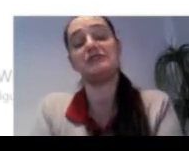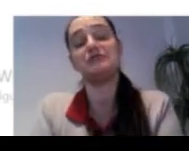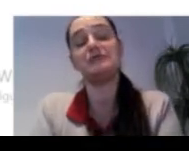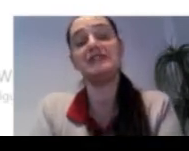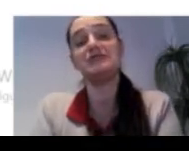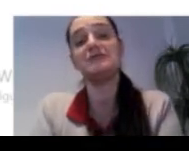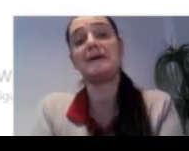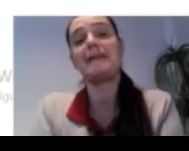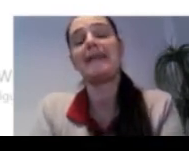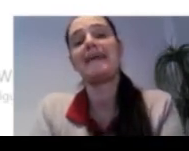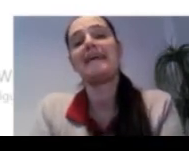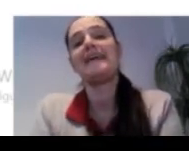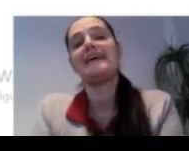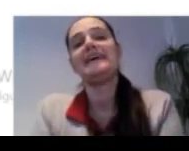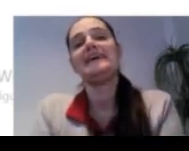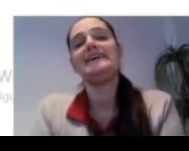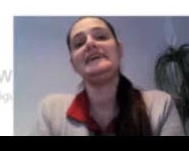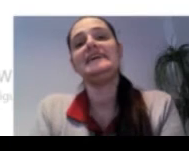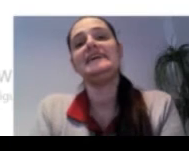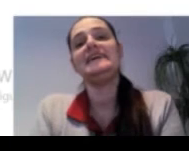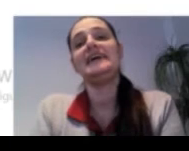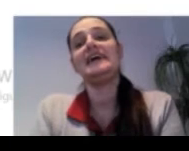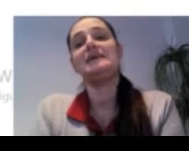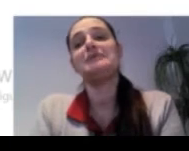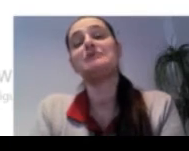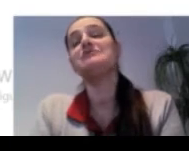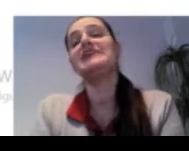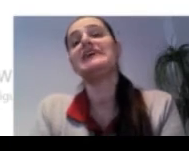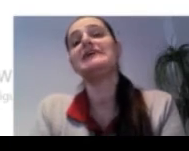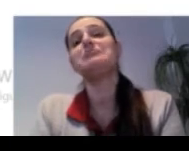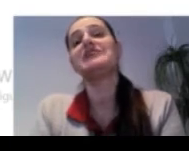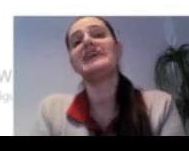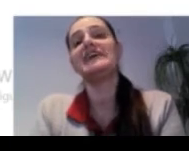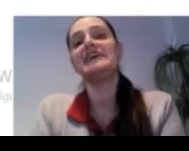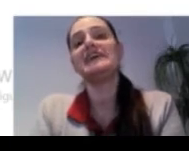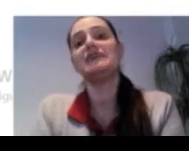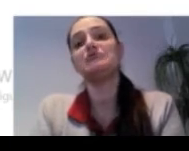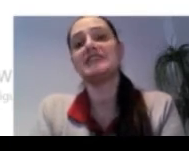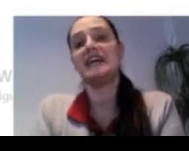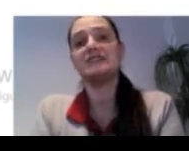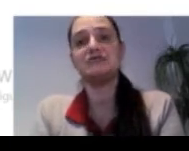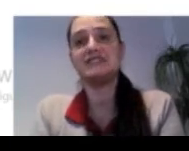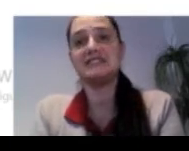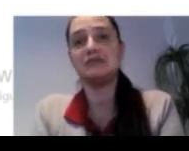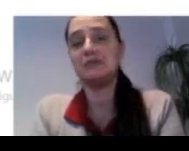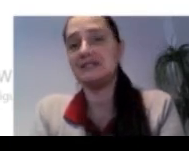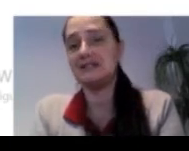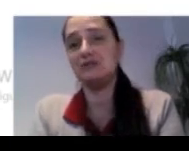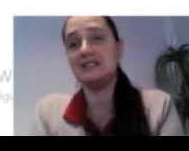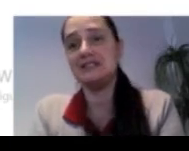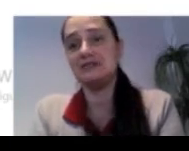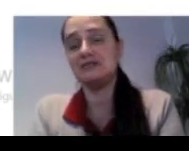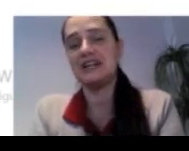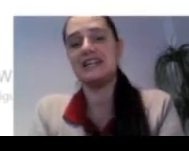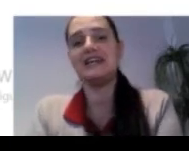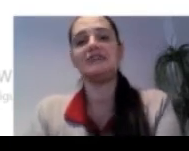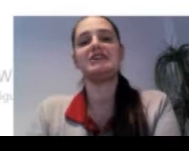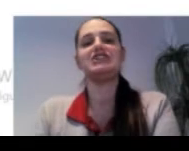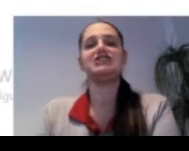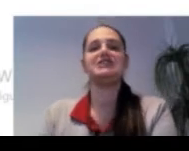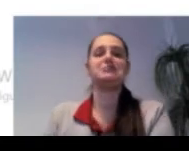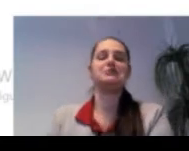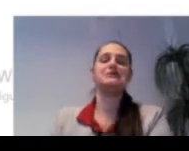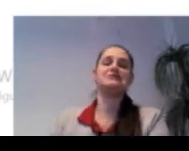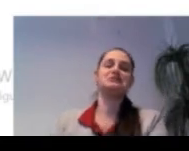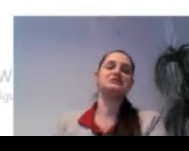vai falar um pouquinho sobre isso. E a pergunta é por que os casos estão aumentando tanto? É